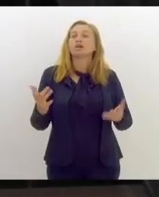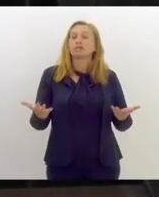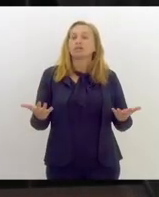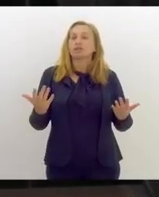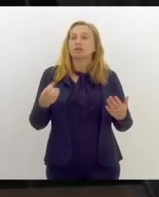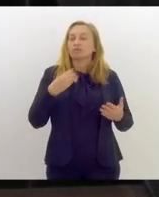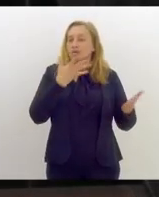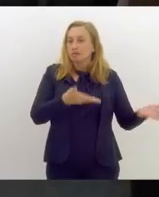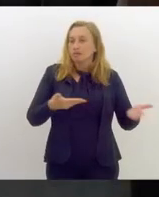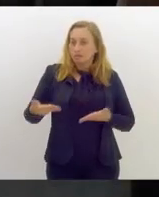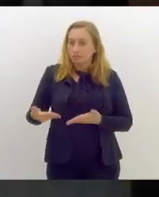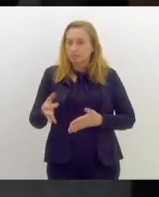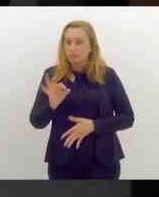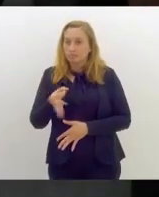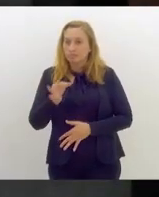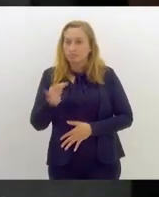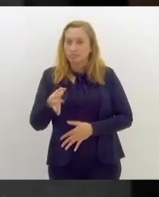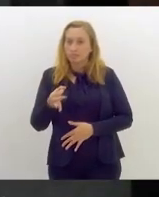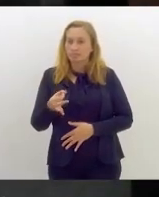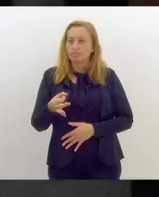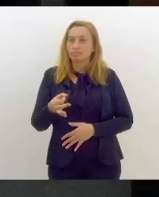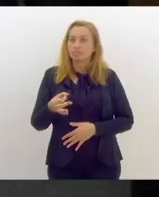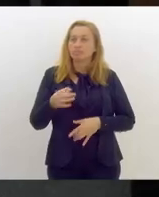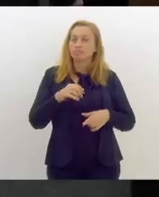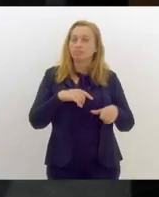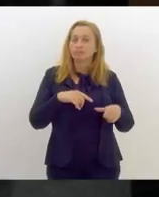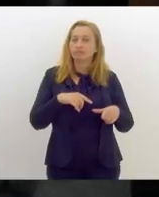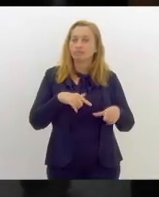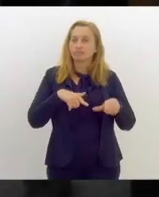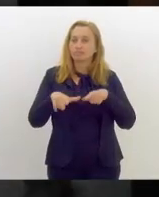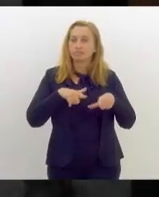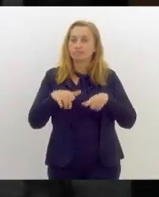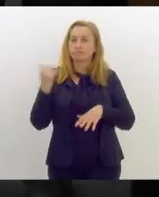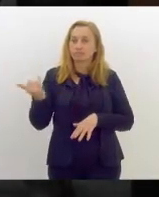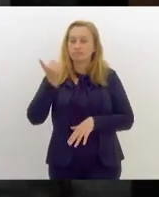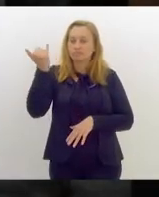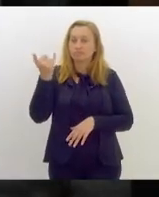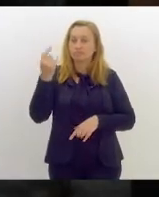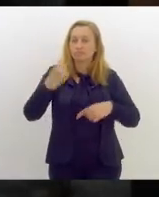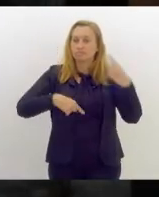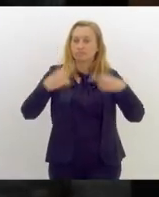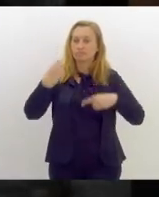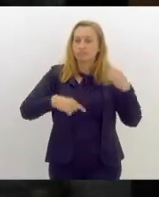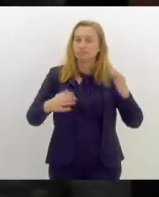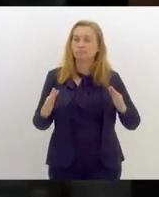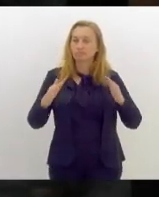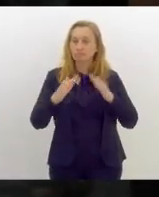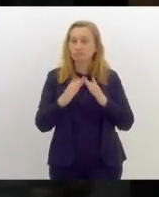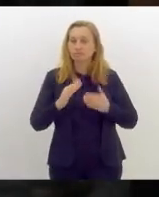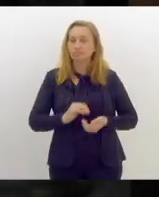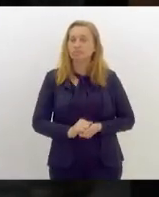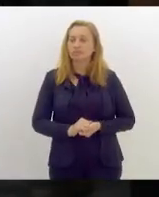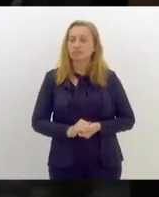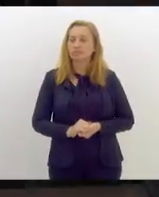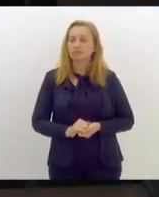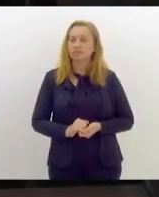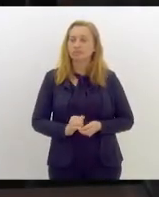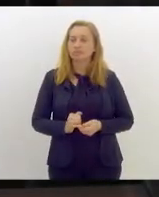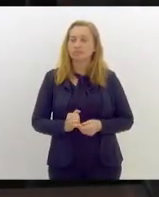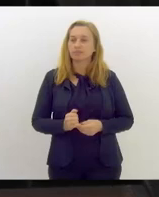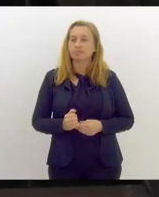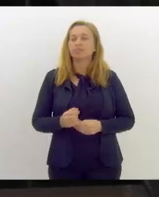excelências estarão em contribuições muito importantes para os grandes debates que são travados nessa casa rapidamente